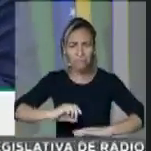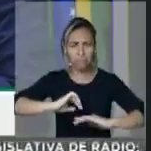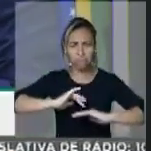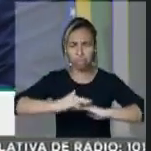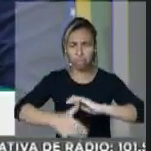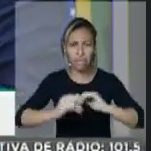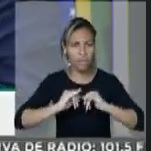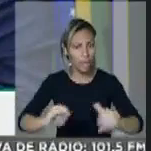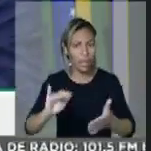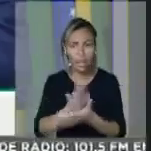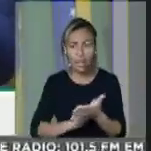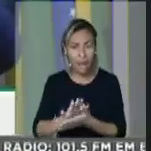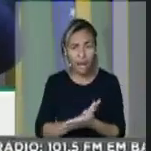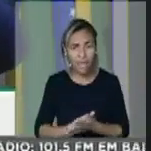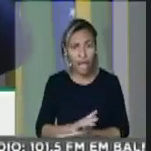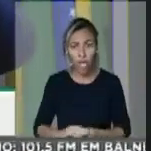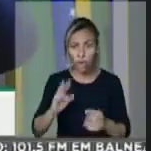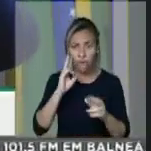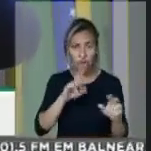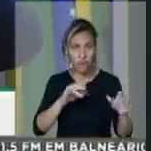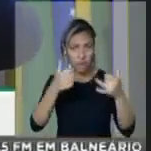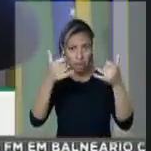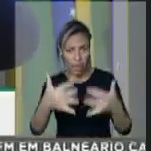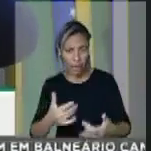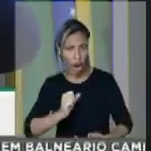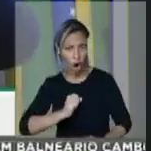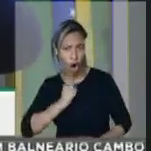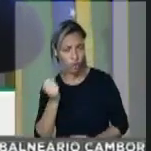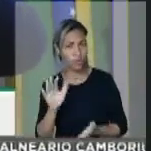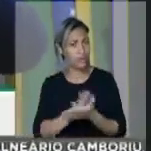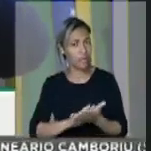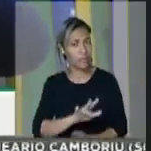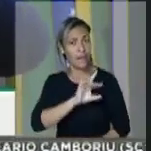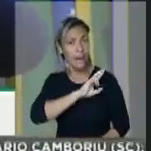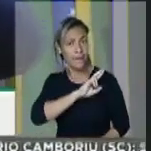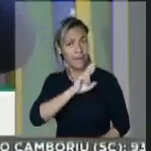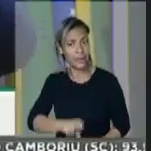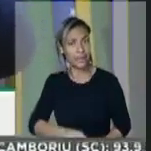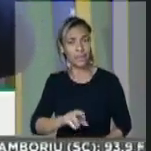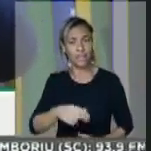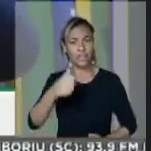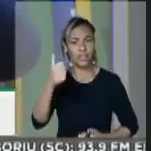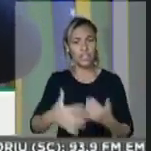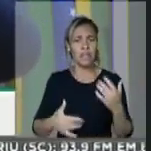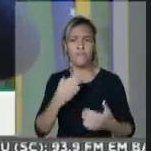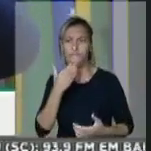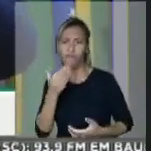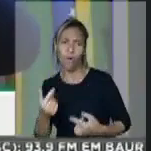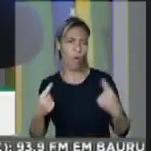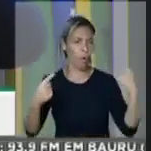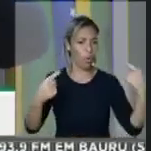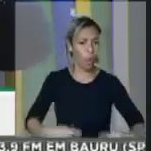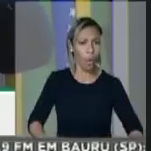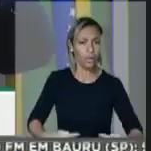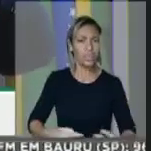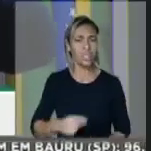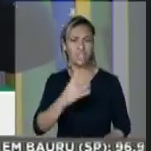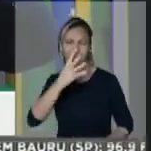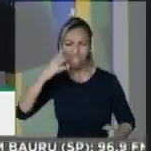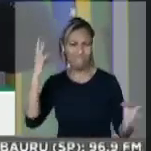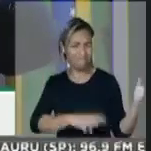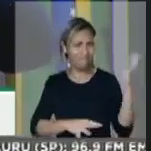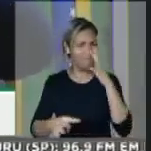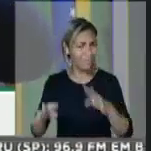ódio. Nós não vimos nenhum representante da esquerda